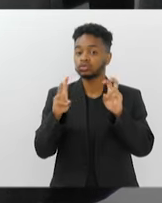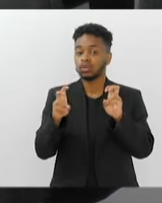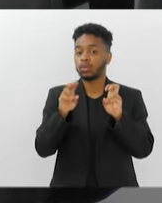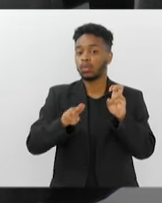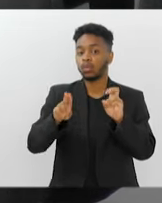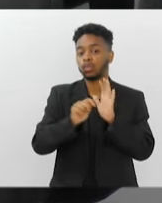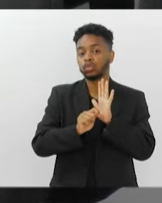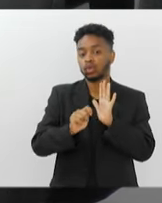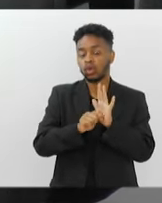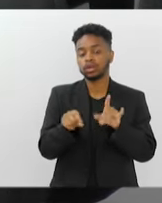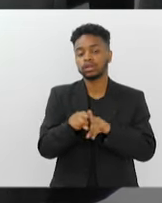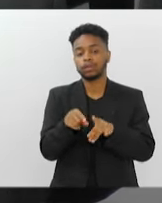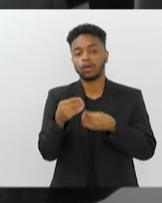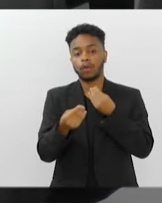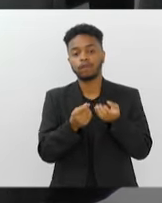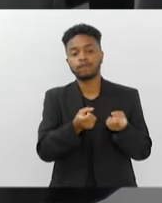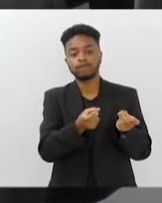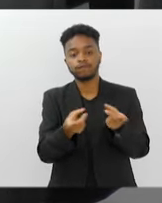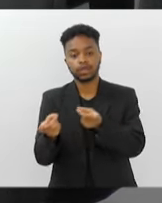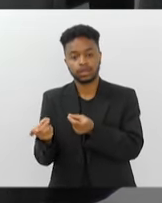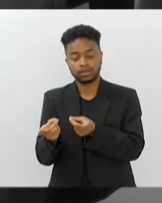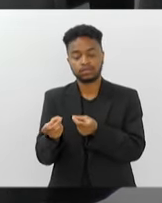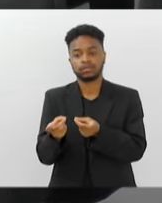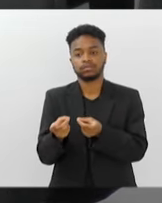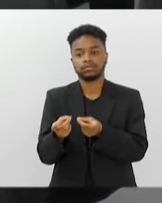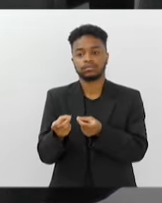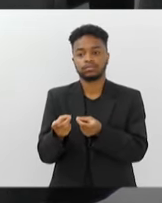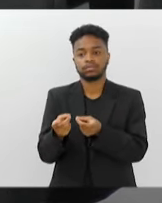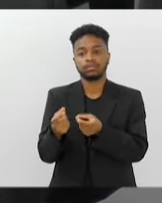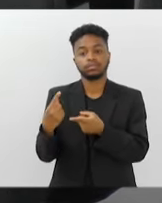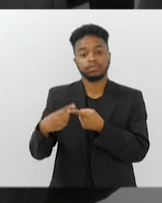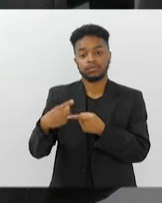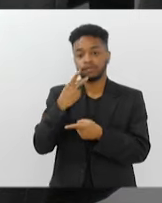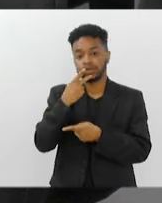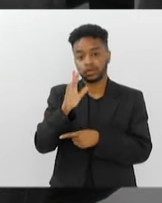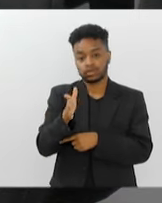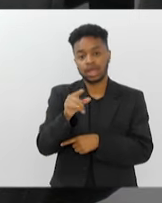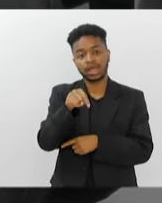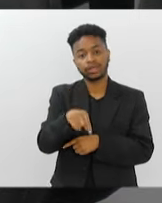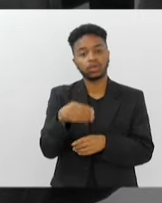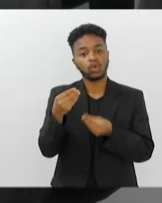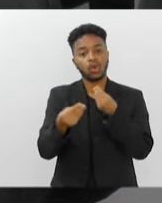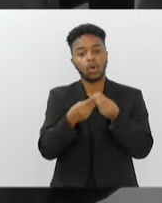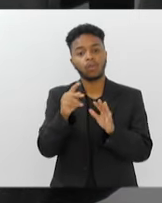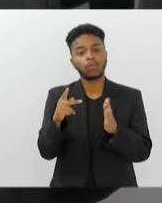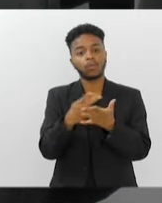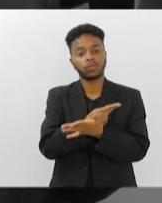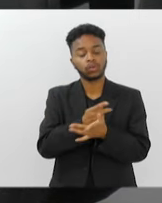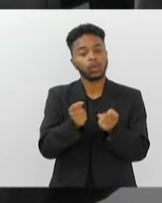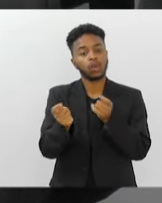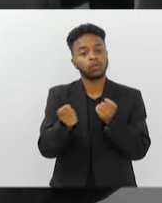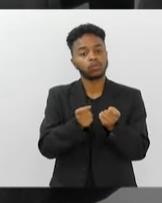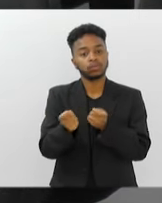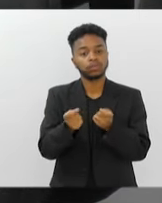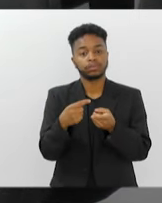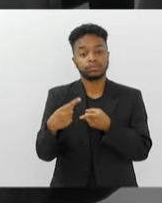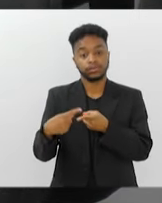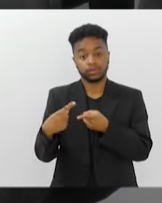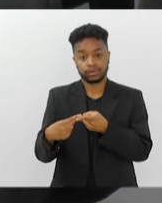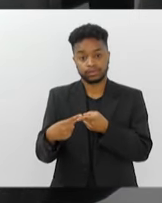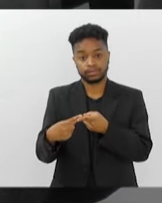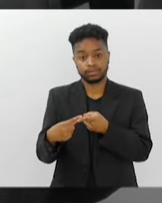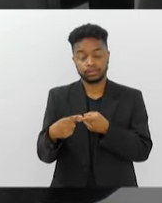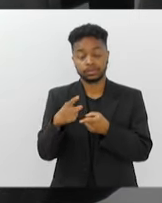drogas a venda eh foi foi citada aqui como será feita essa esse monitoramento por